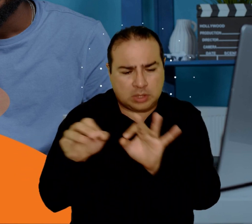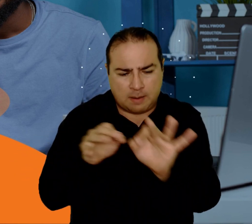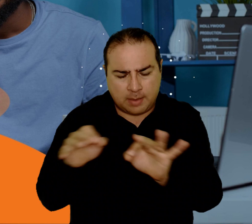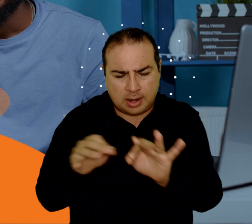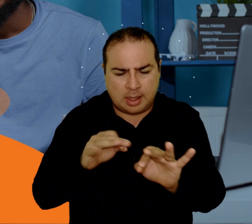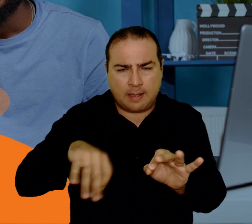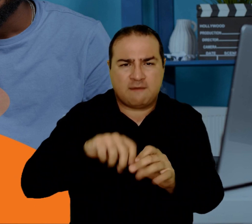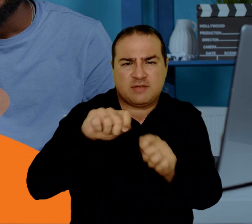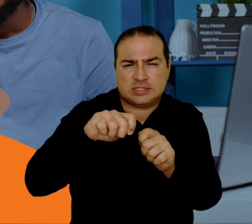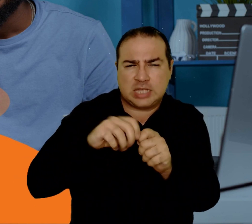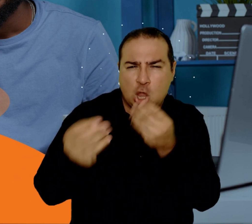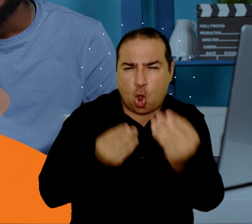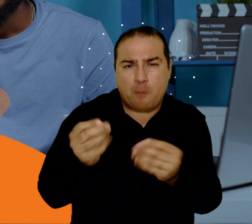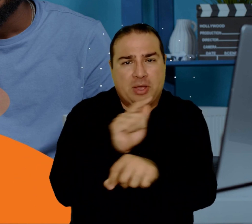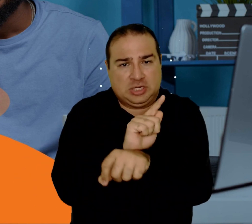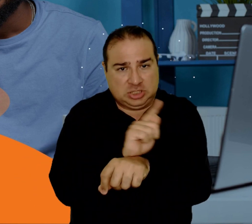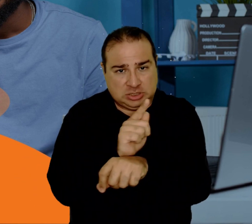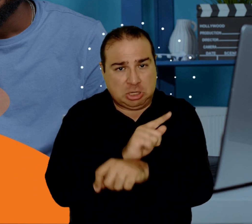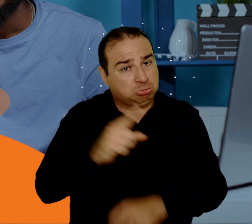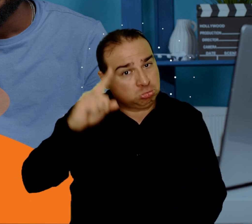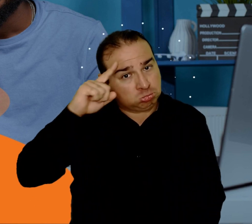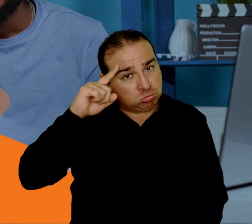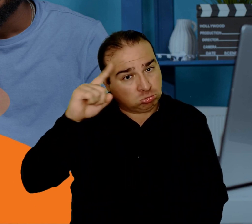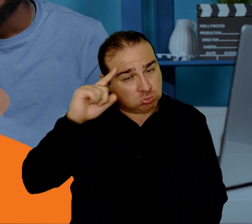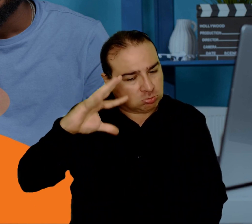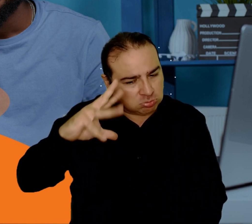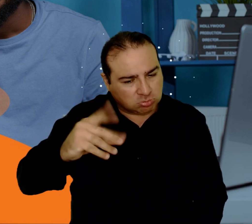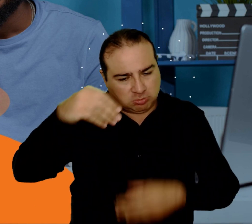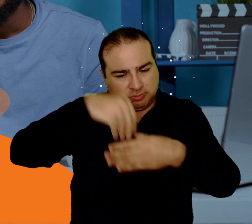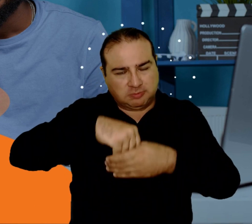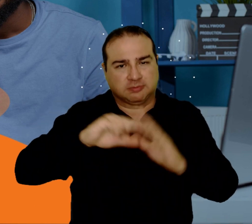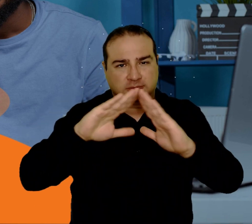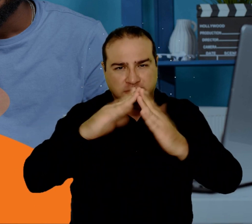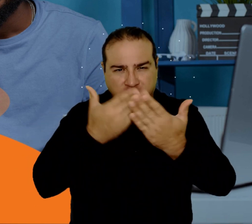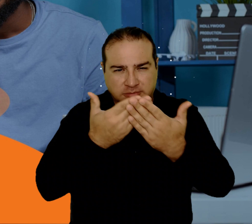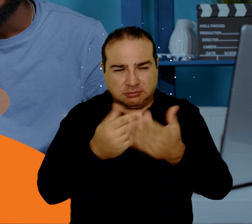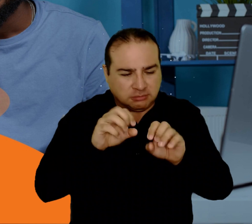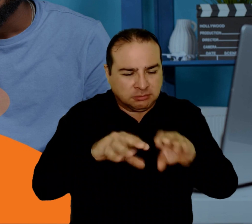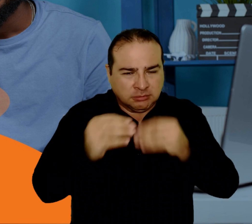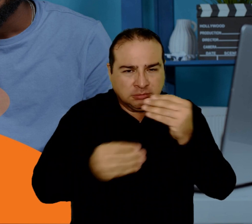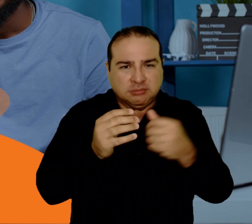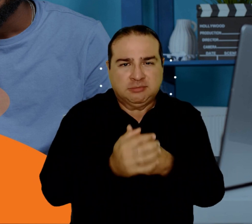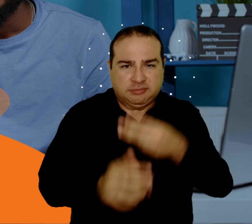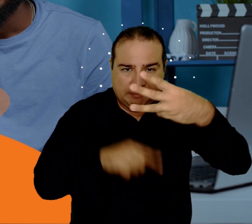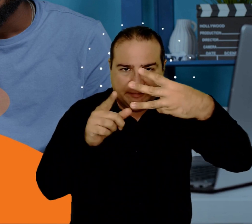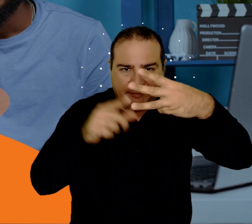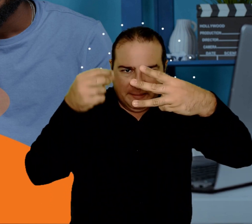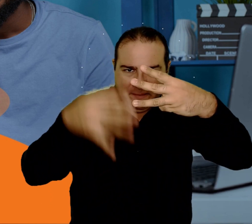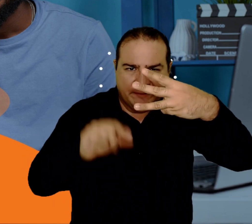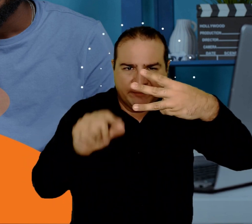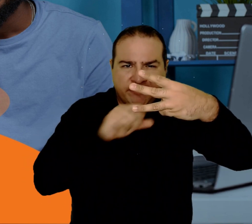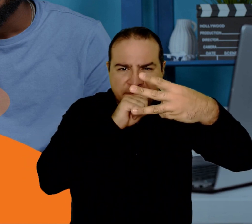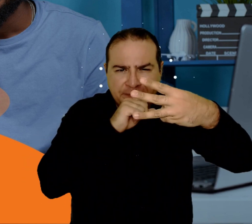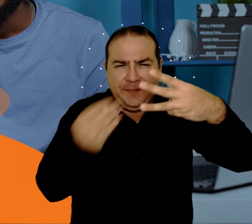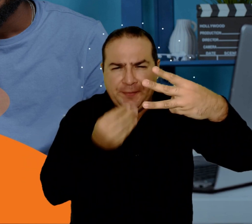de ação e a própria gestão da rotina, dos processos internos da instituição de ensino. A terceira dimensão